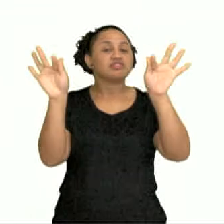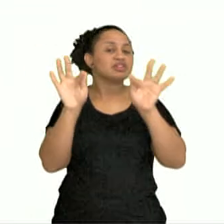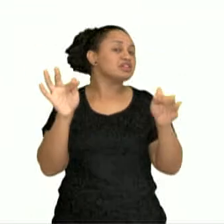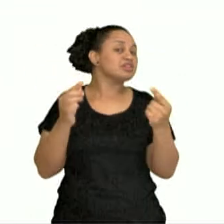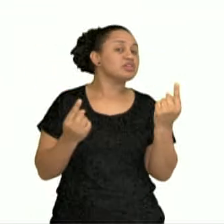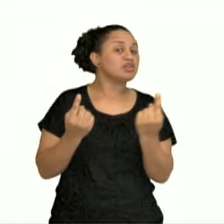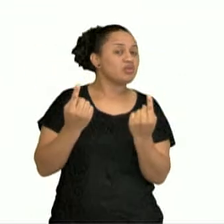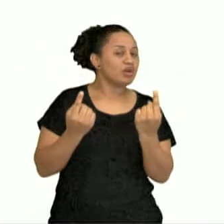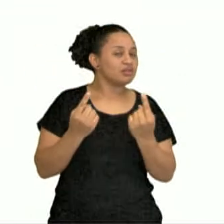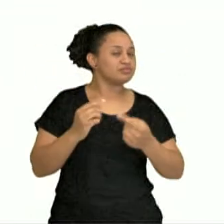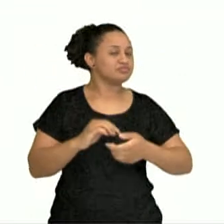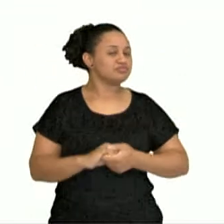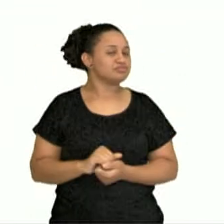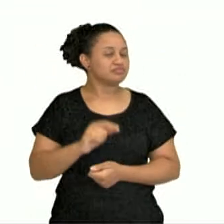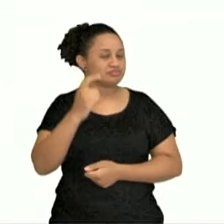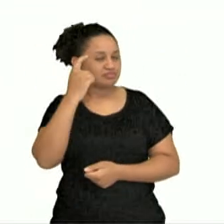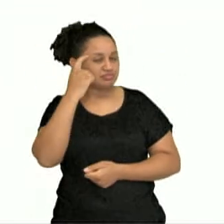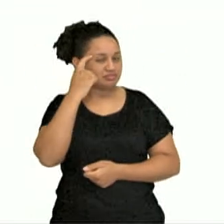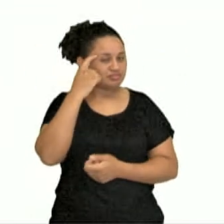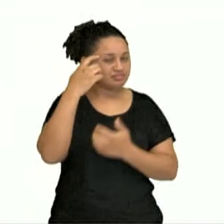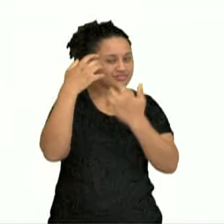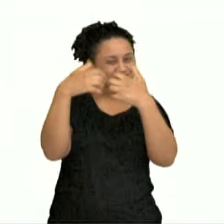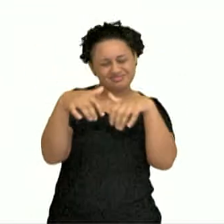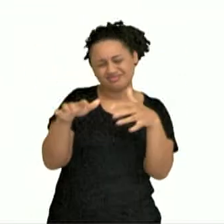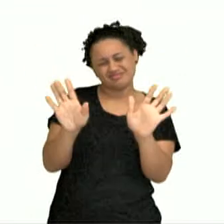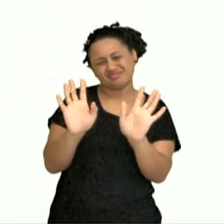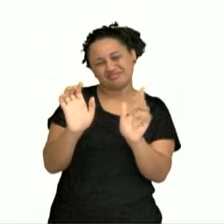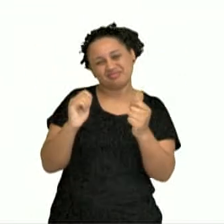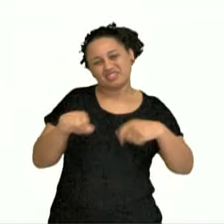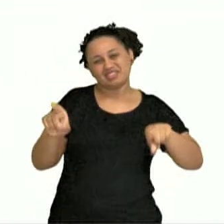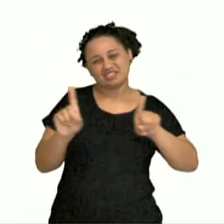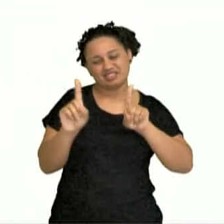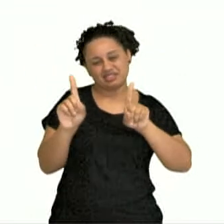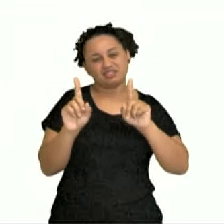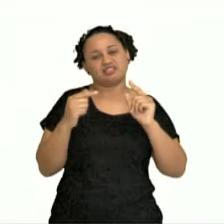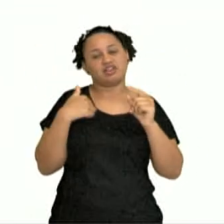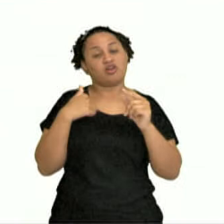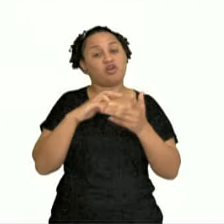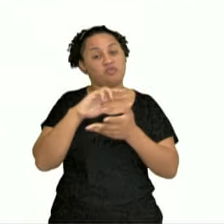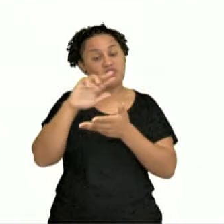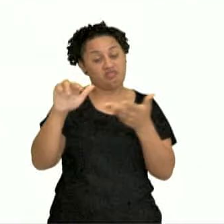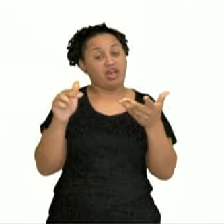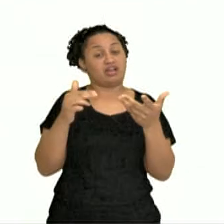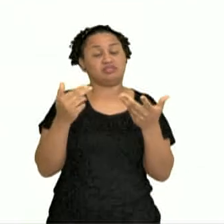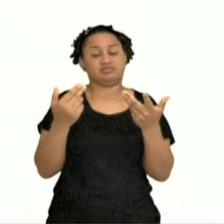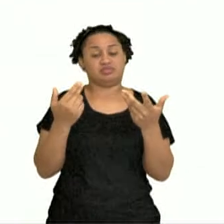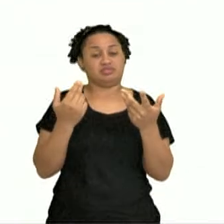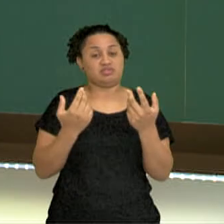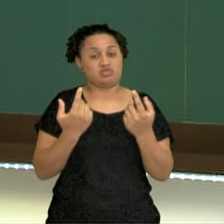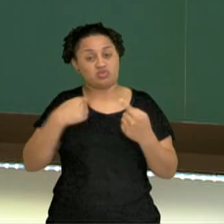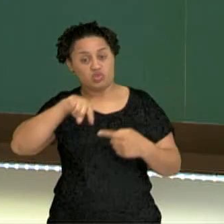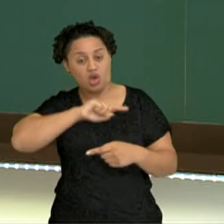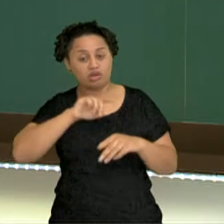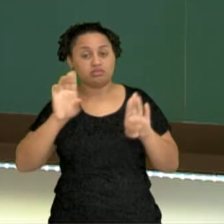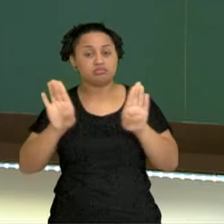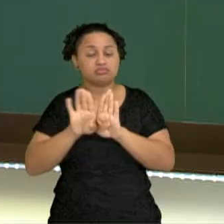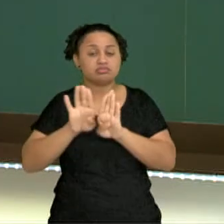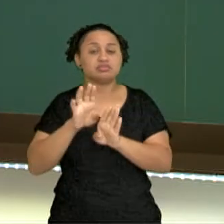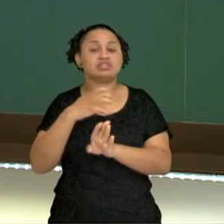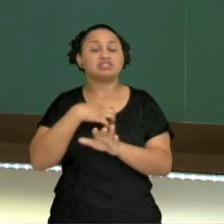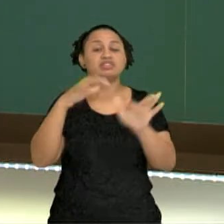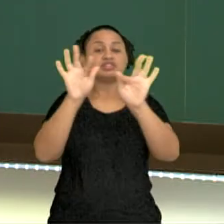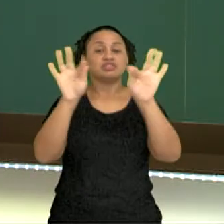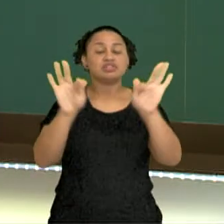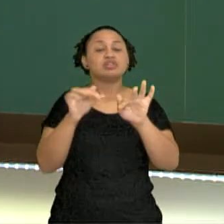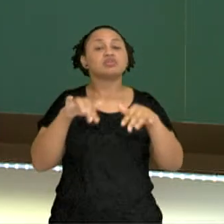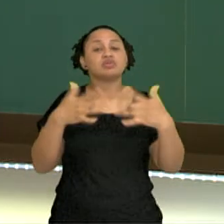mais feliz? É só para pensar um pouquinho. Nem precisa pensar tanto, né? Assim como muitos de nós, ele fica bem feliz quando consegue o